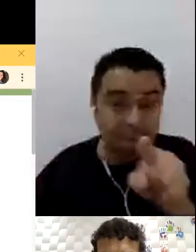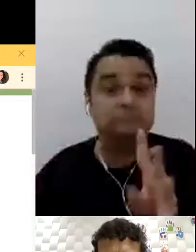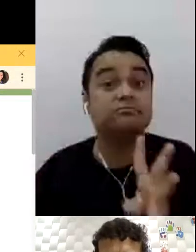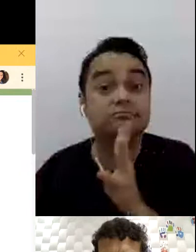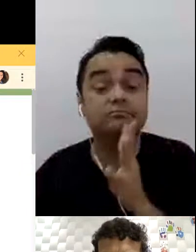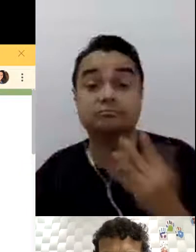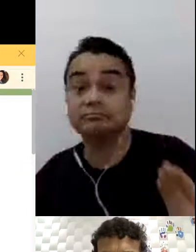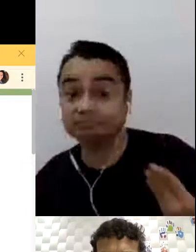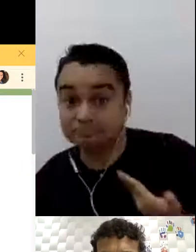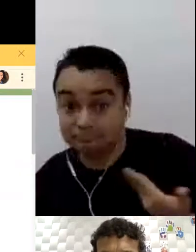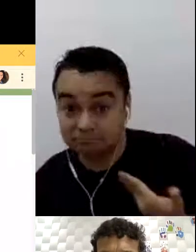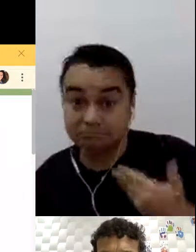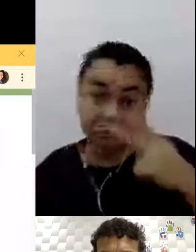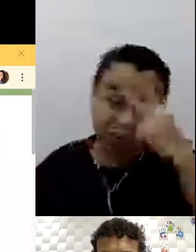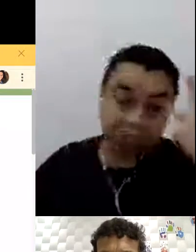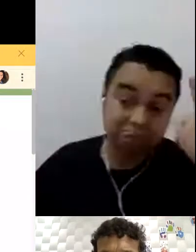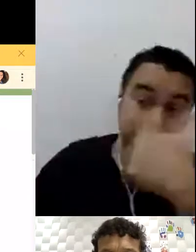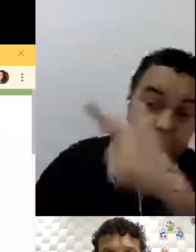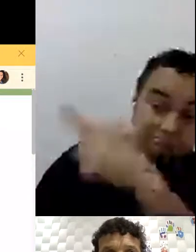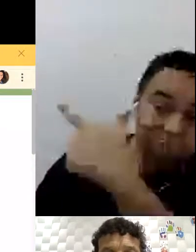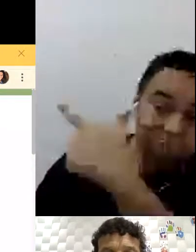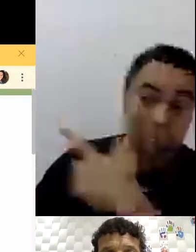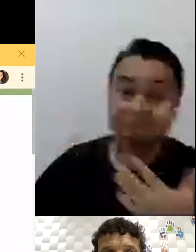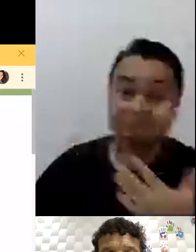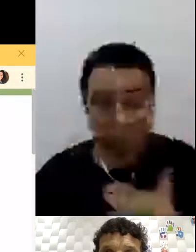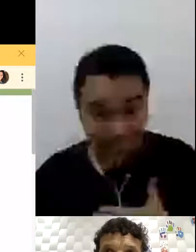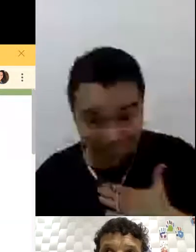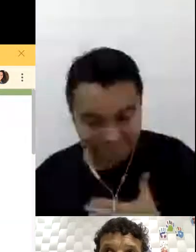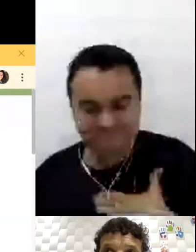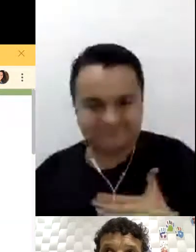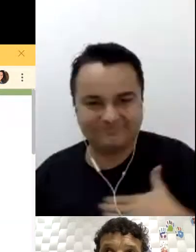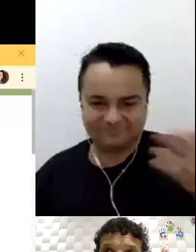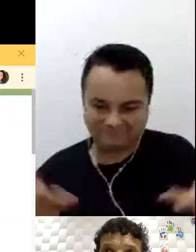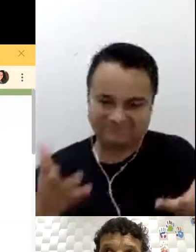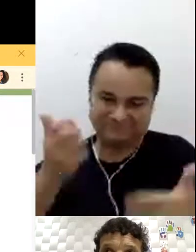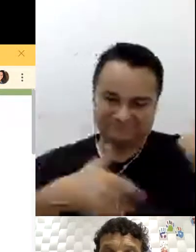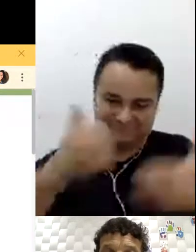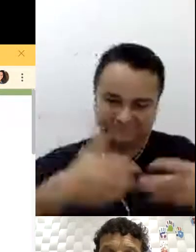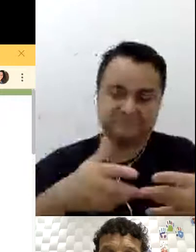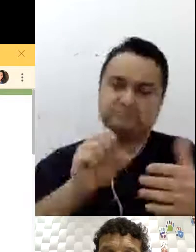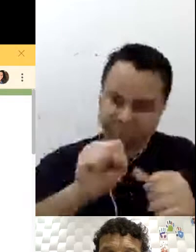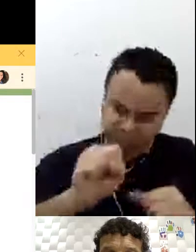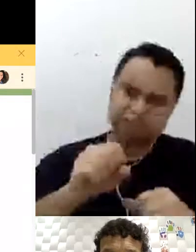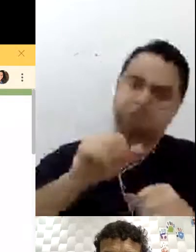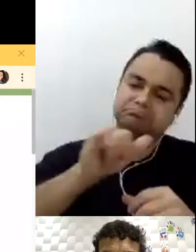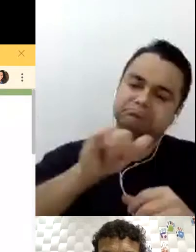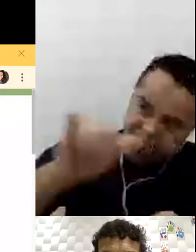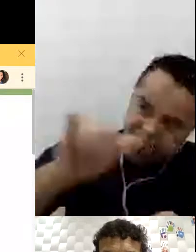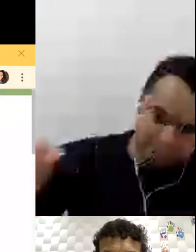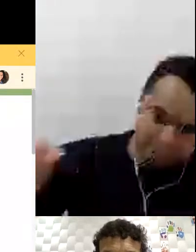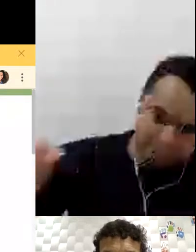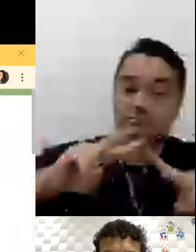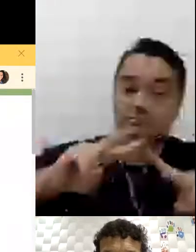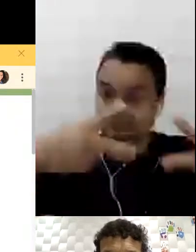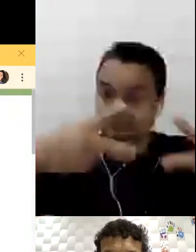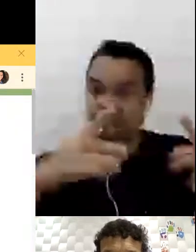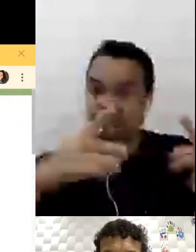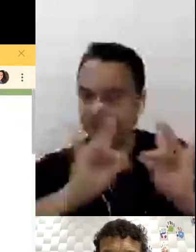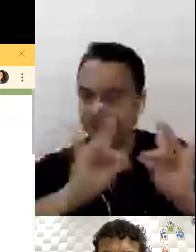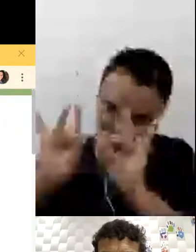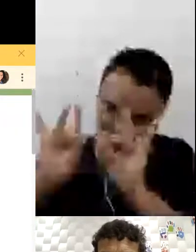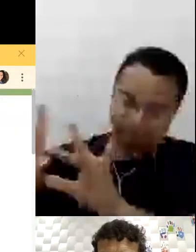amigos, outras pessoas que poderiam curtir, né, o que vocês curtiram aqui, por favor, indiquem esse link, tá? Então,